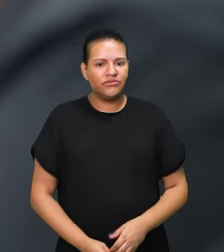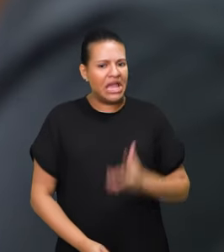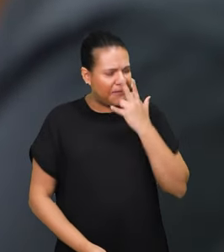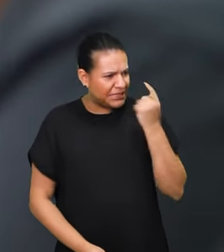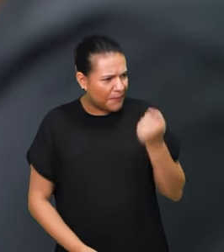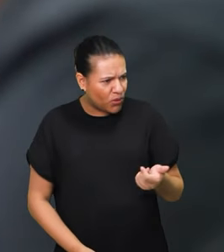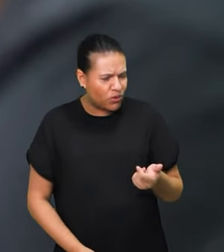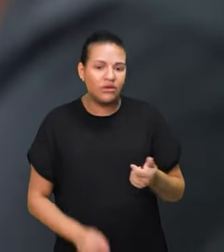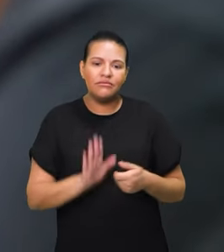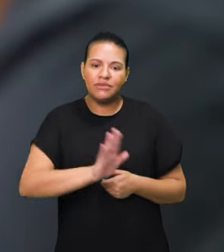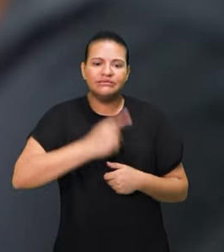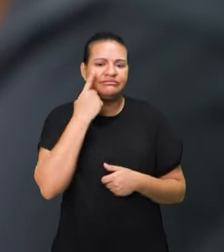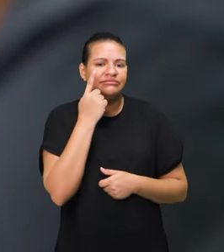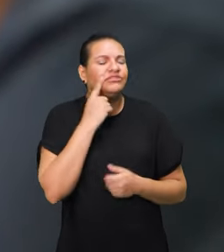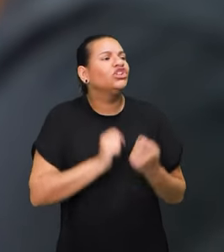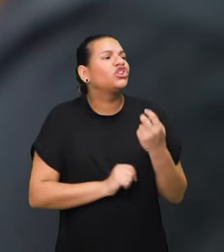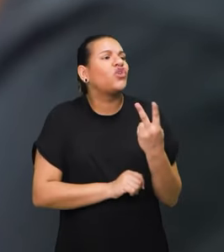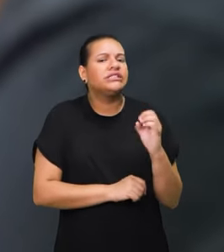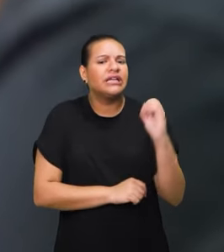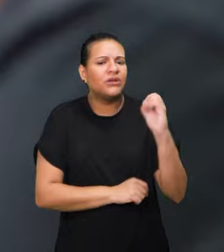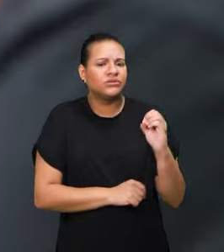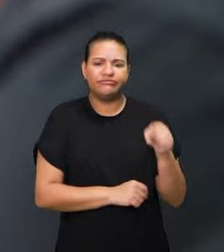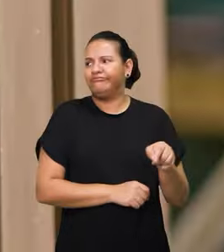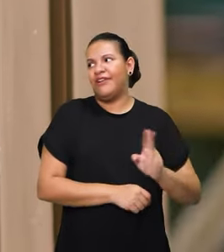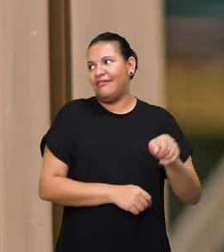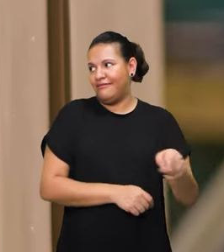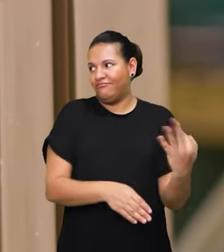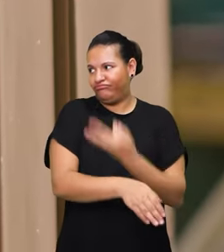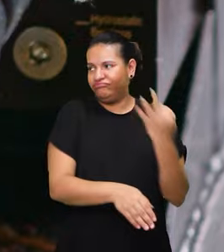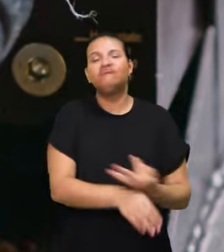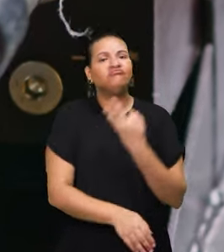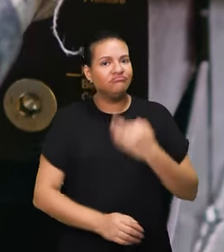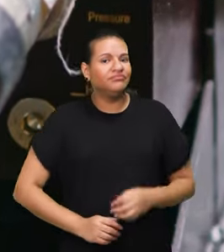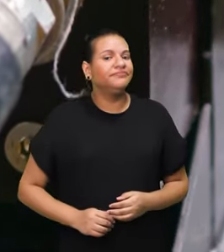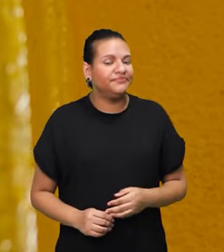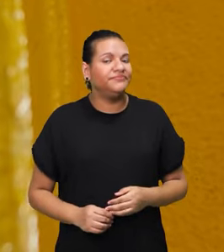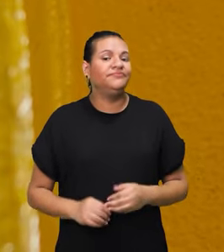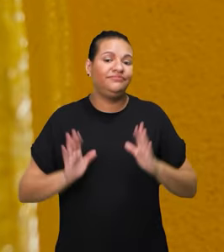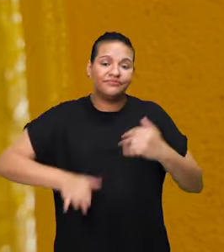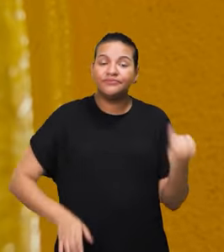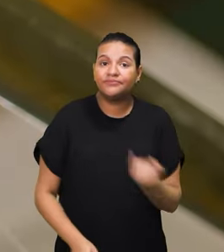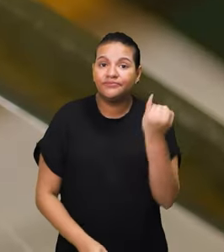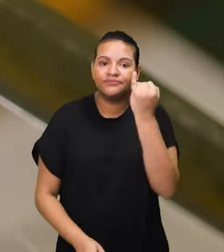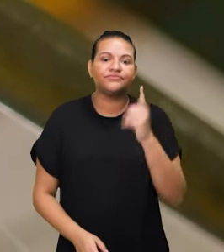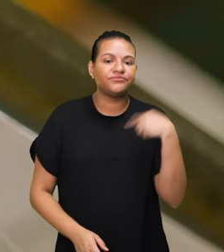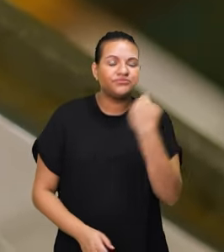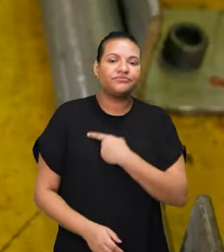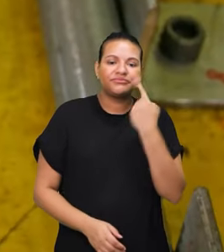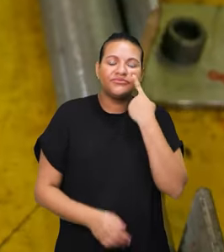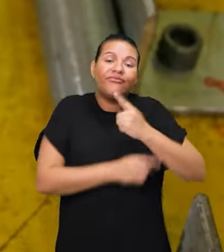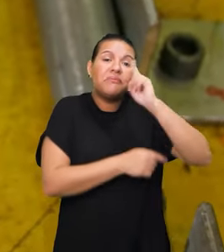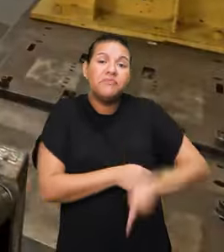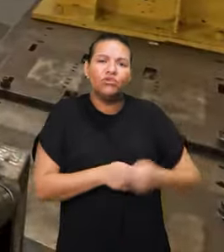parece que é pouco né mas 2 gra é pouco é importante que a gente faça esse ensaio dos